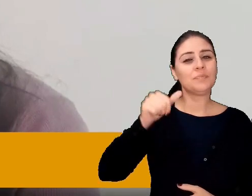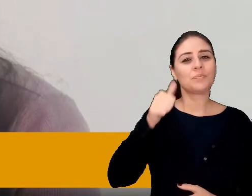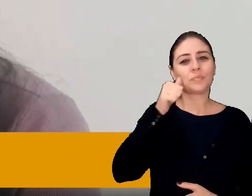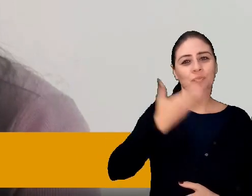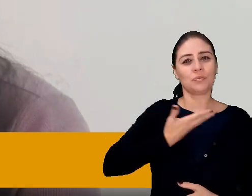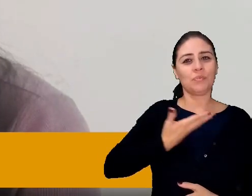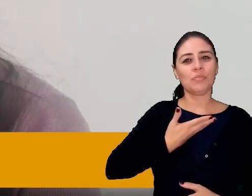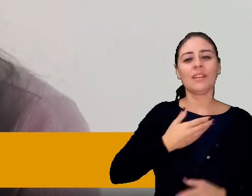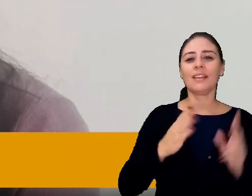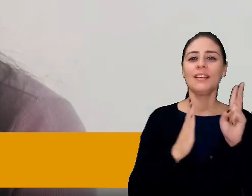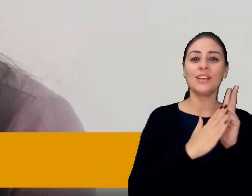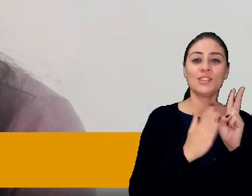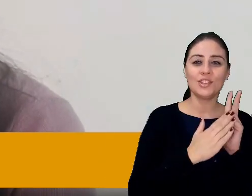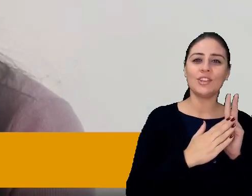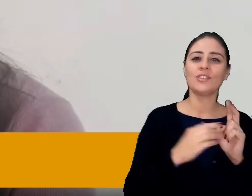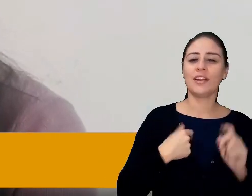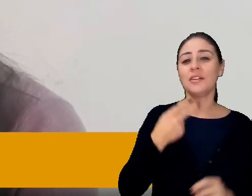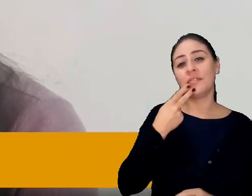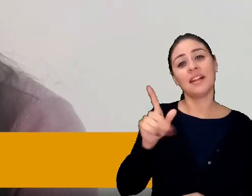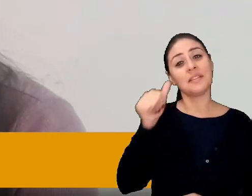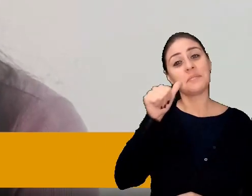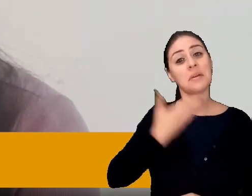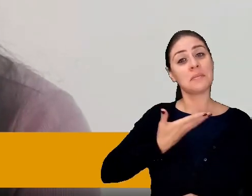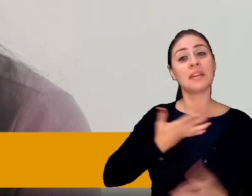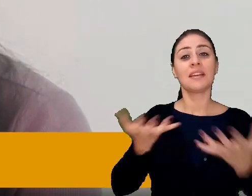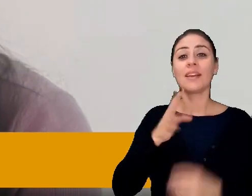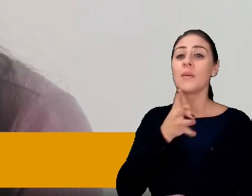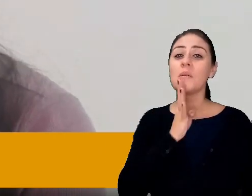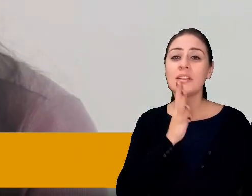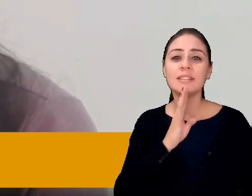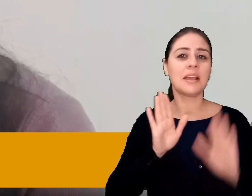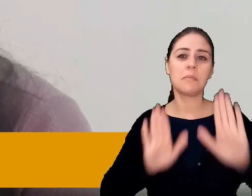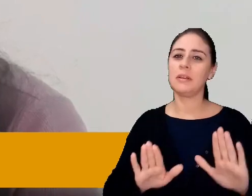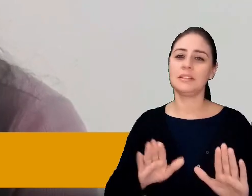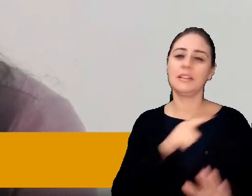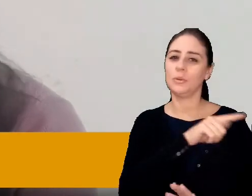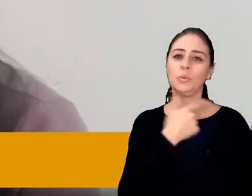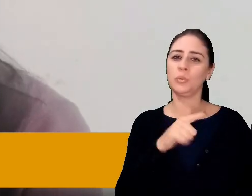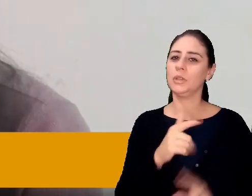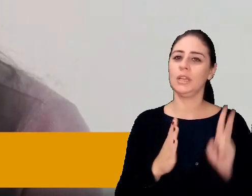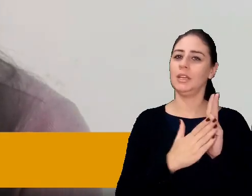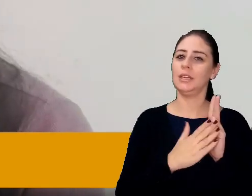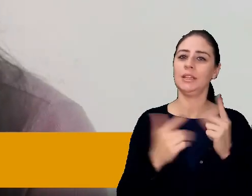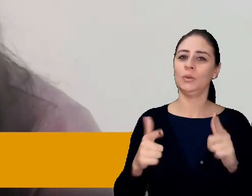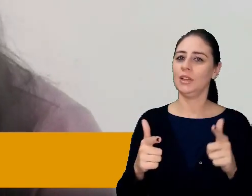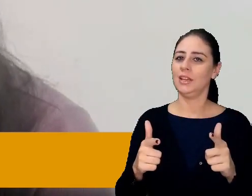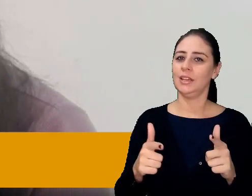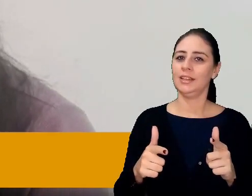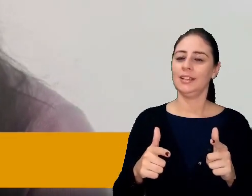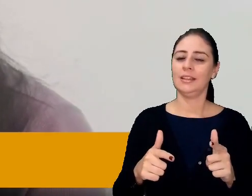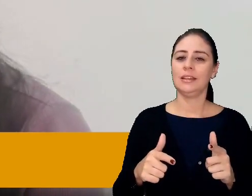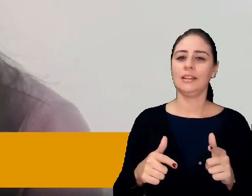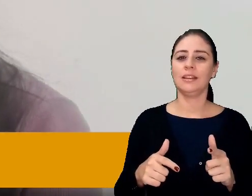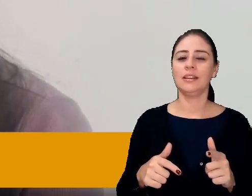minha que quer falar com você, quer te conhecer, né? Mas ela não é indígena, ela é folga ainda. Eu disse assim, né? Daí ela